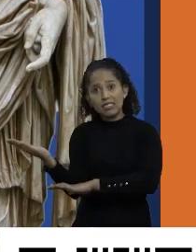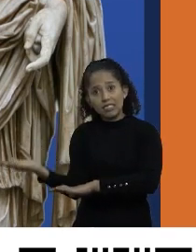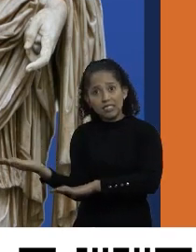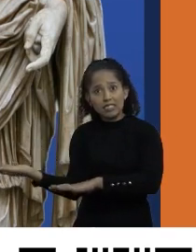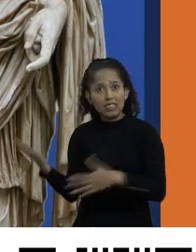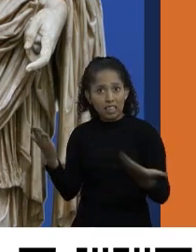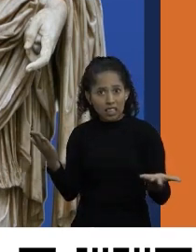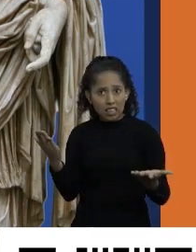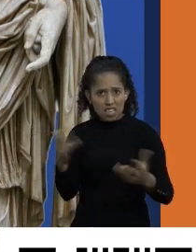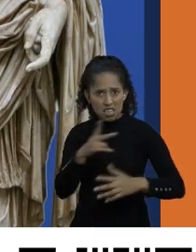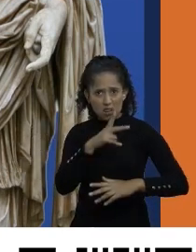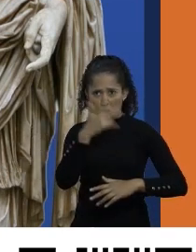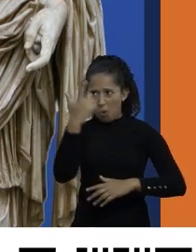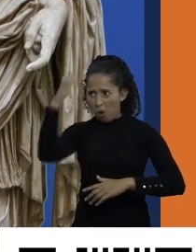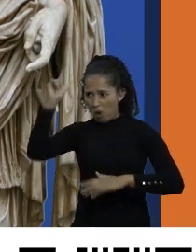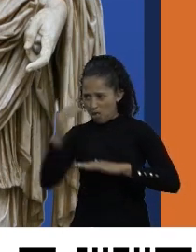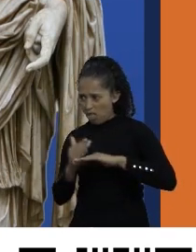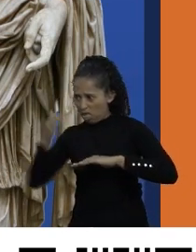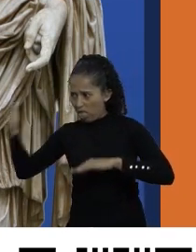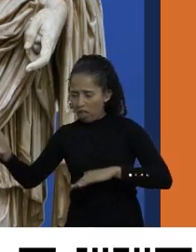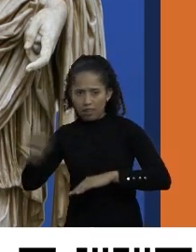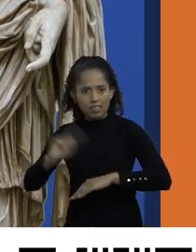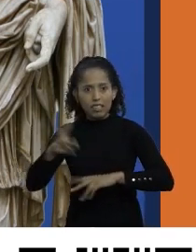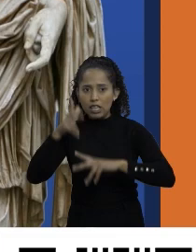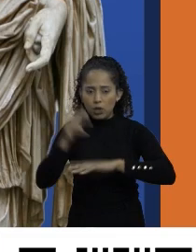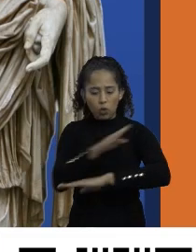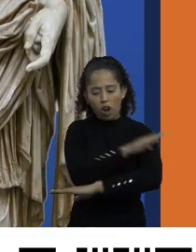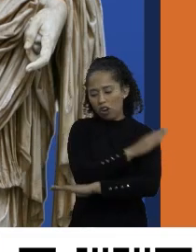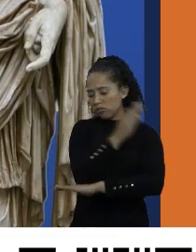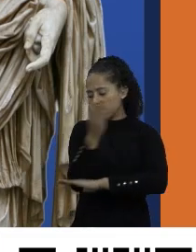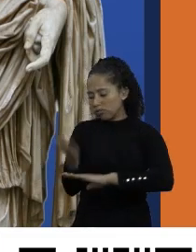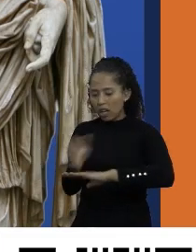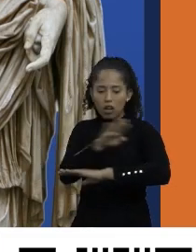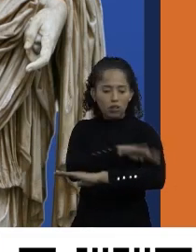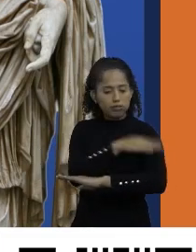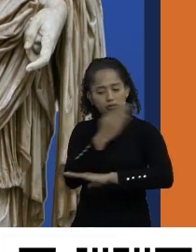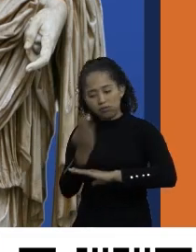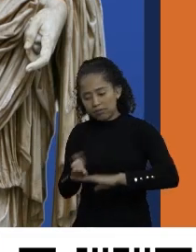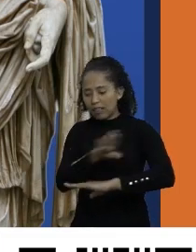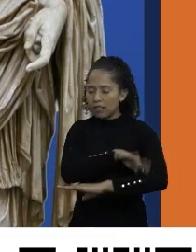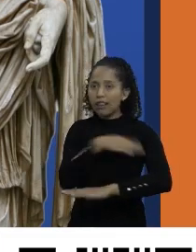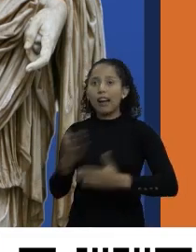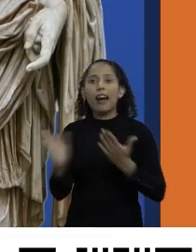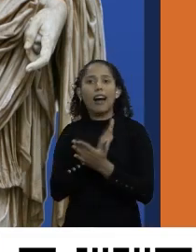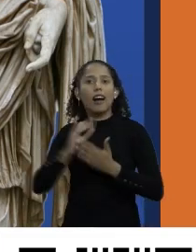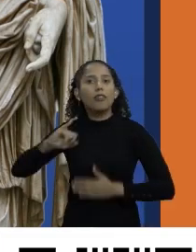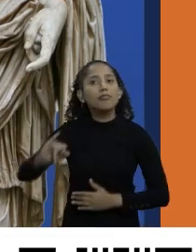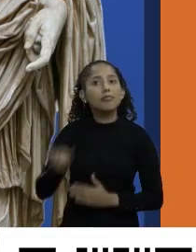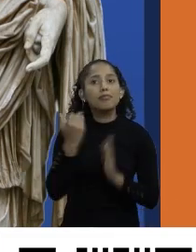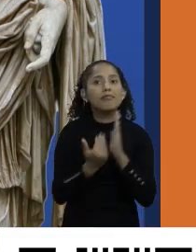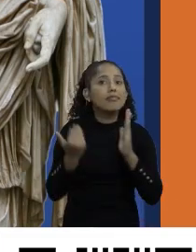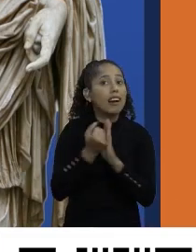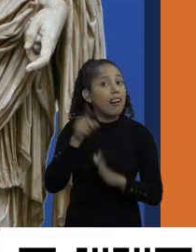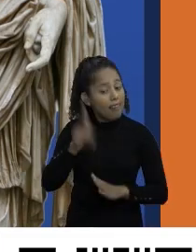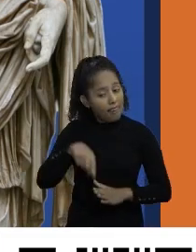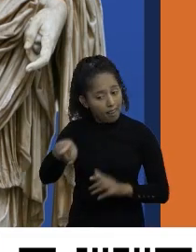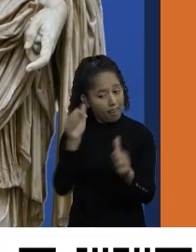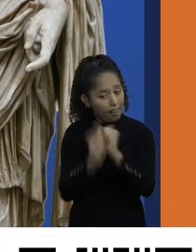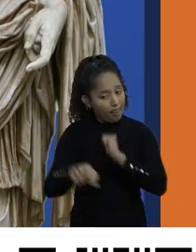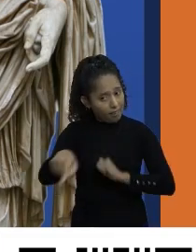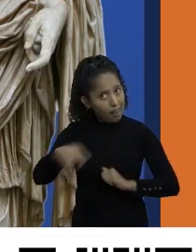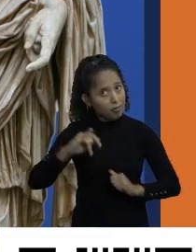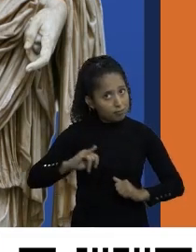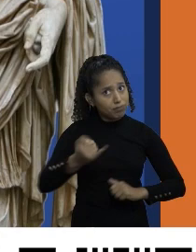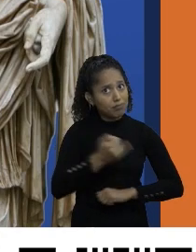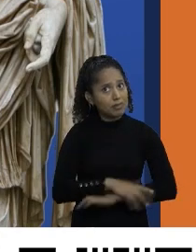segundo a mais do que outros. Mas alguns aproveitam melhor do que outros. Tá? Então é lá que a gente tem que ganhar o jogo. Nessas